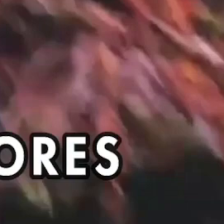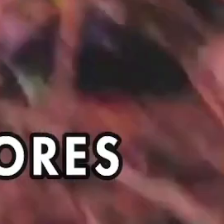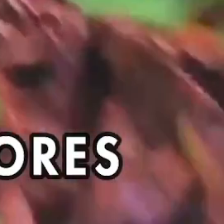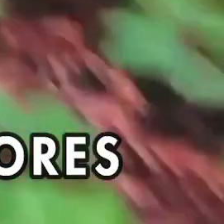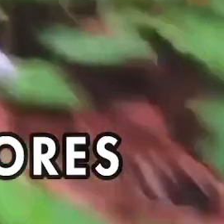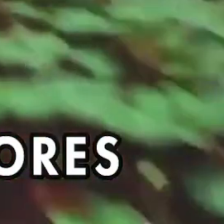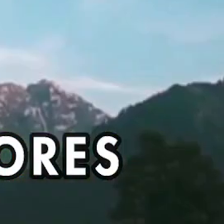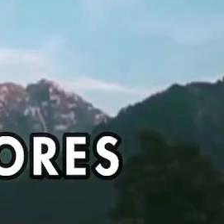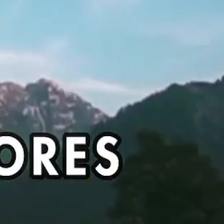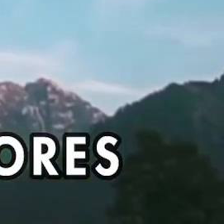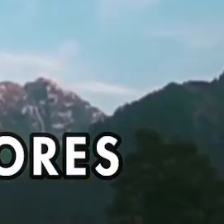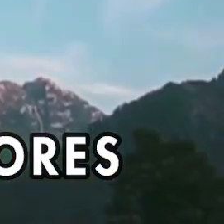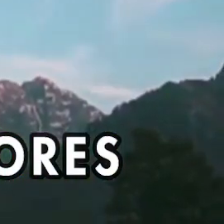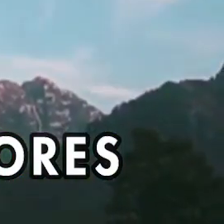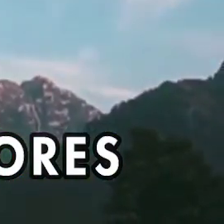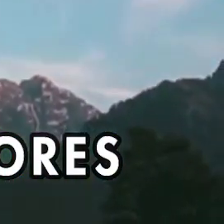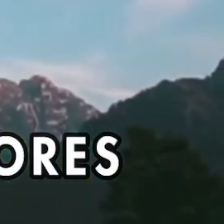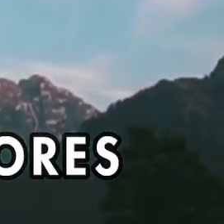cantam os seus